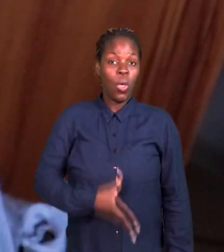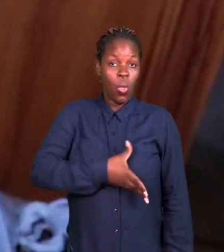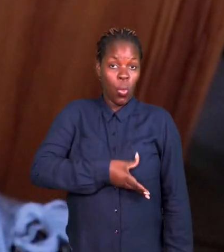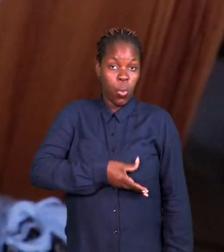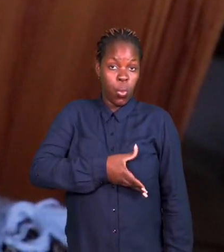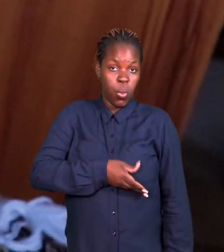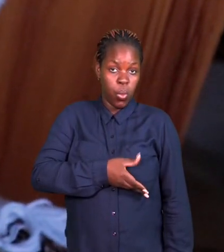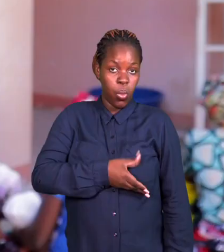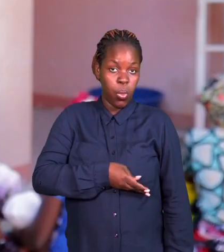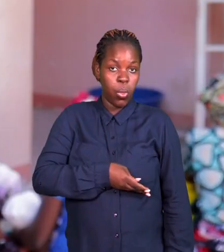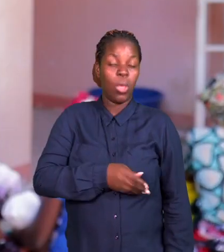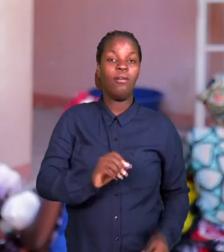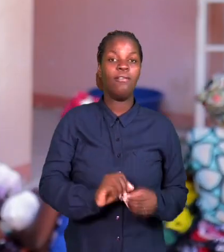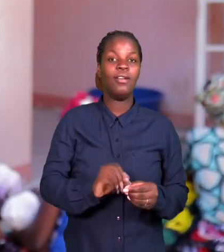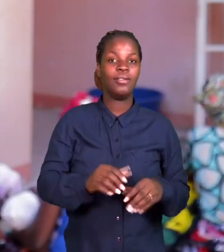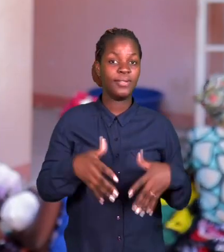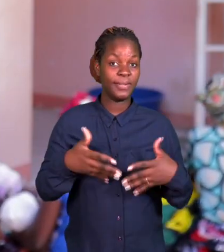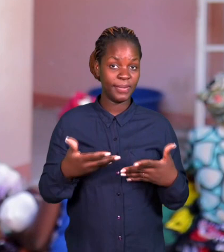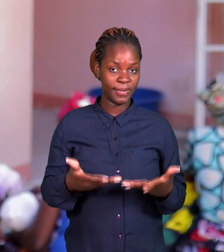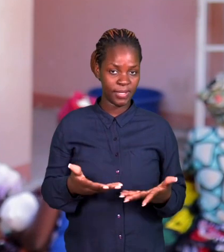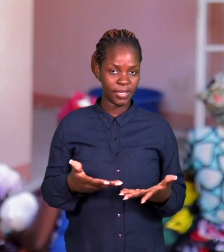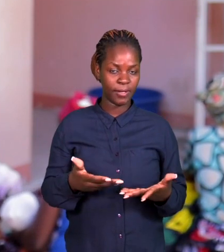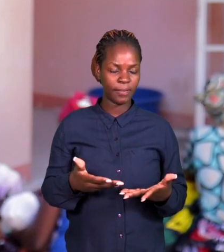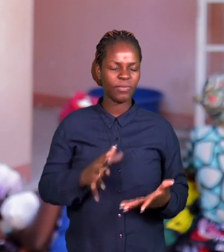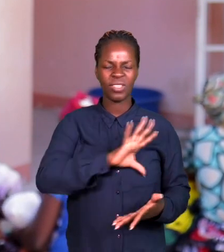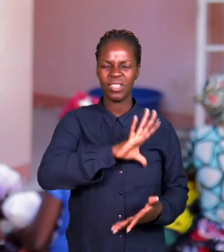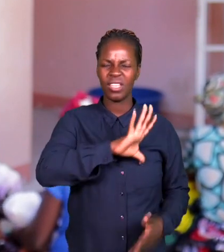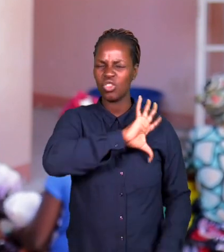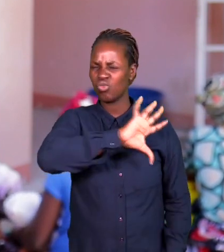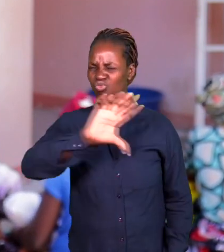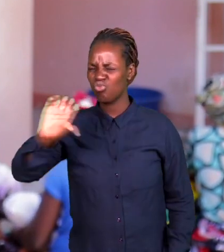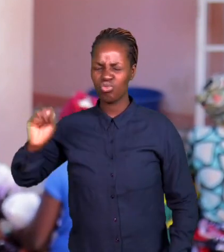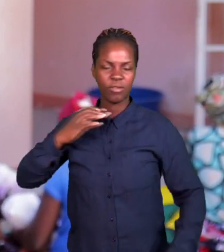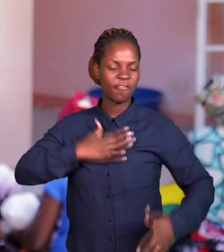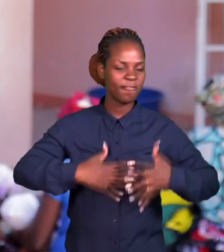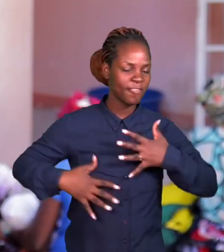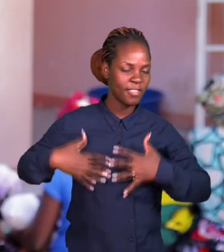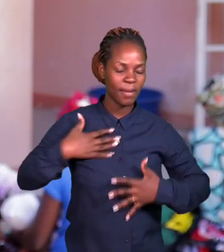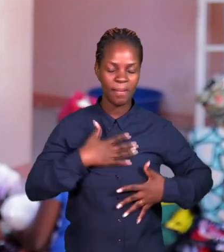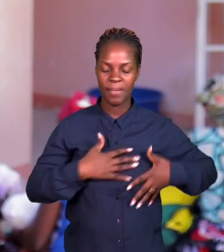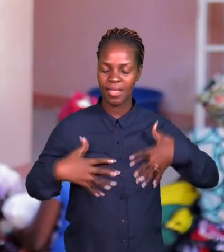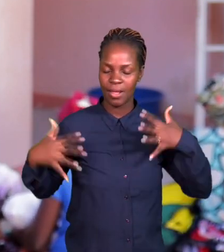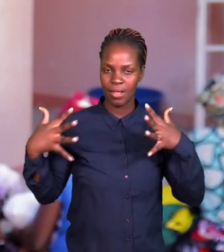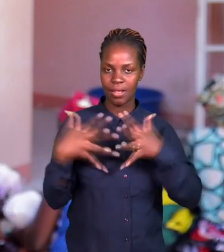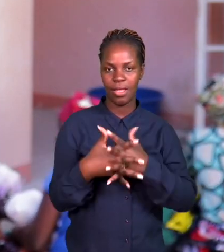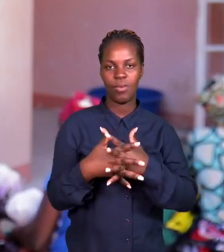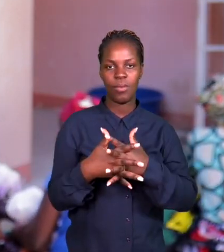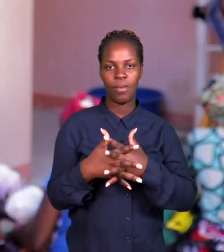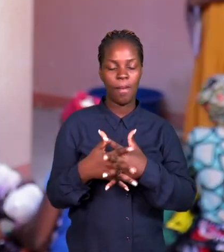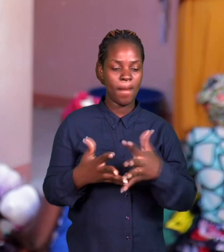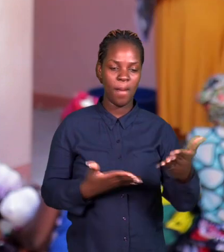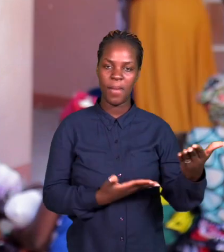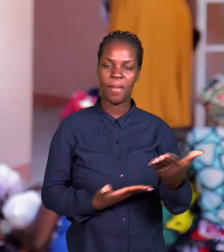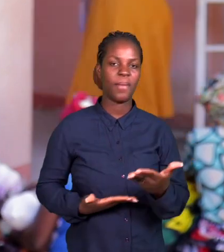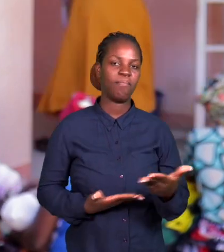O leite materno, ela fornece tudo que o bebê precisa. Os minerais, segundo a necessidade do